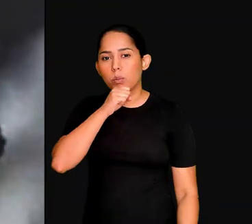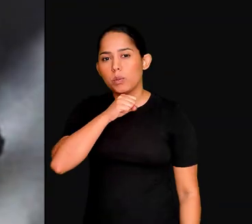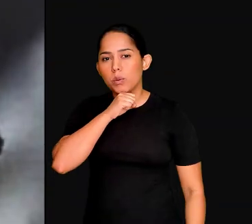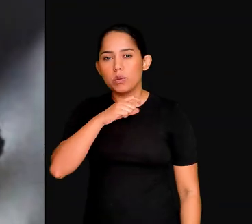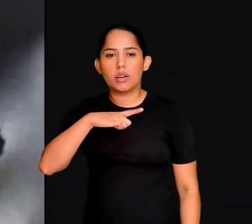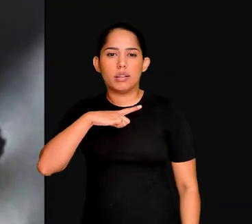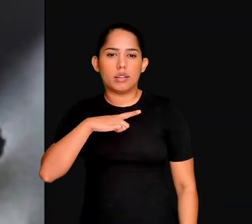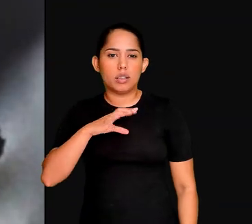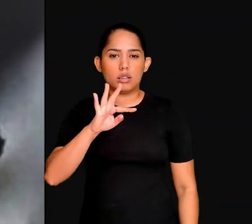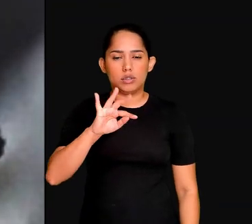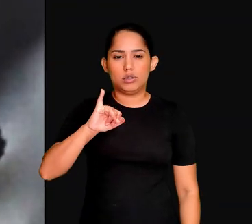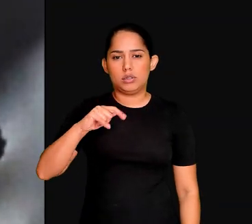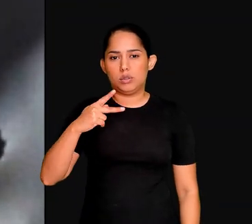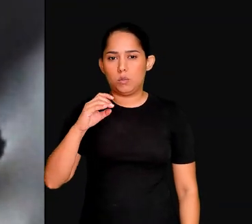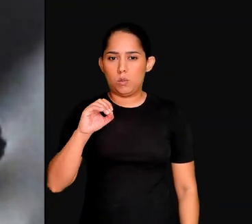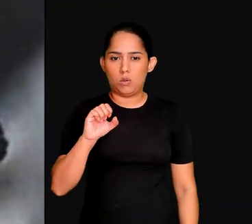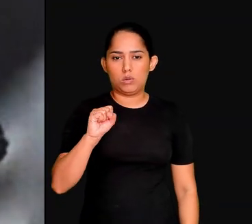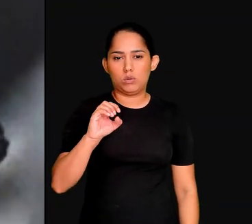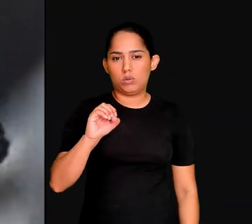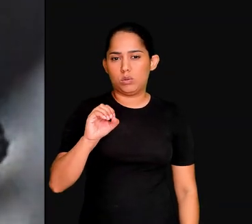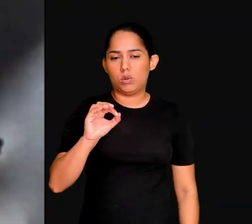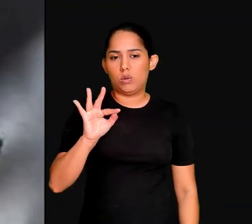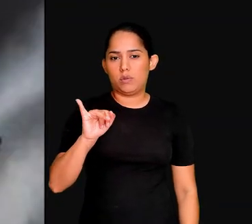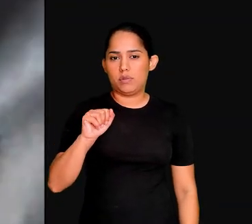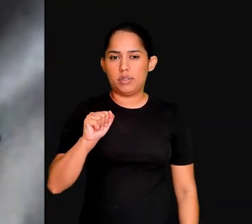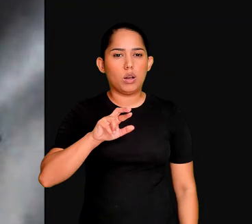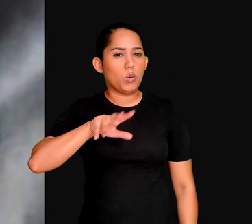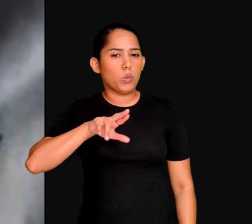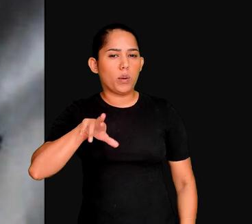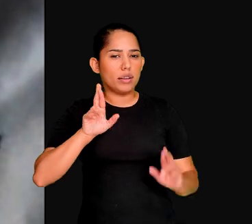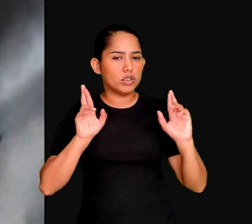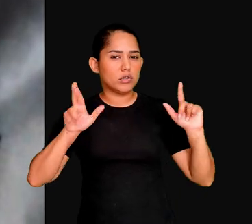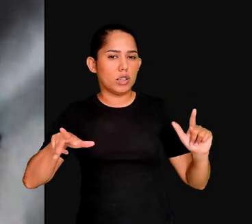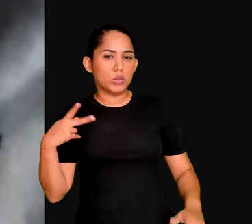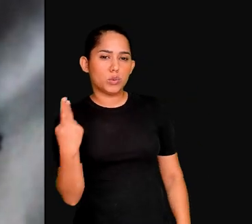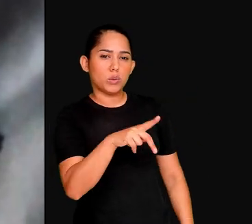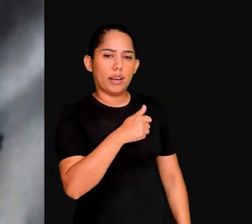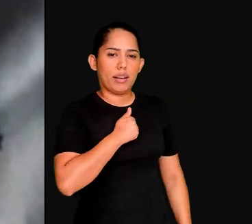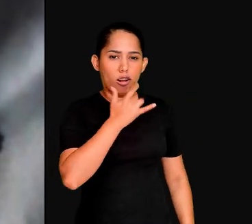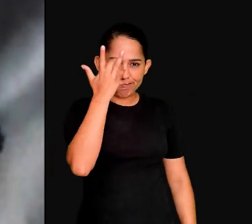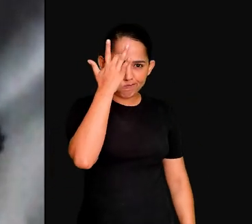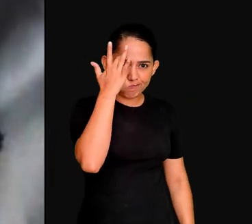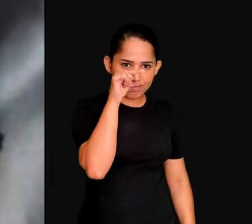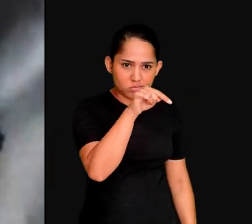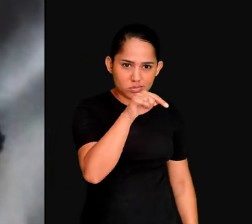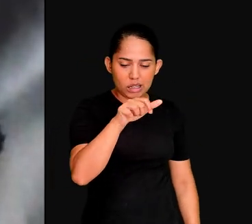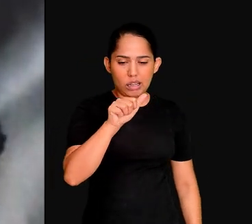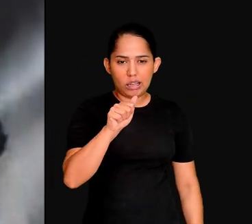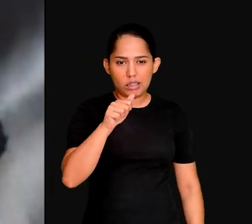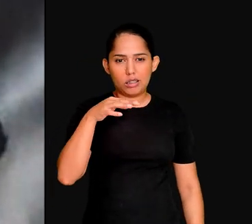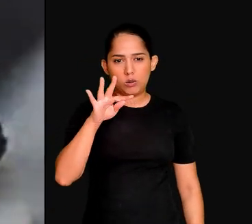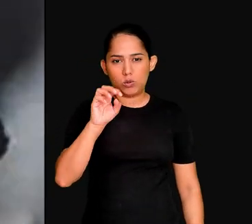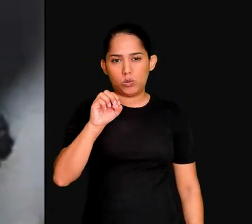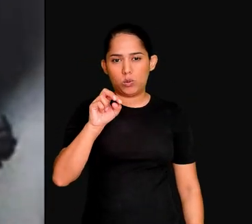esse contato com a antroposofia bem cedo. Não era algo muito distante a antroposofia dentro da literatura que eles